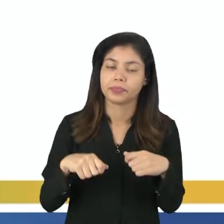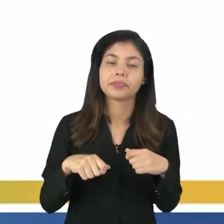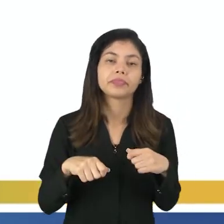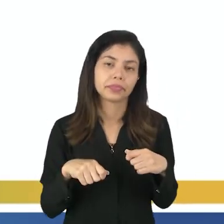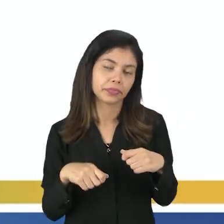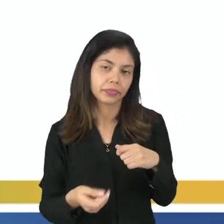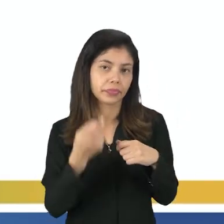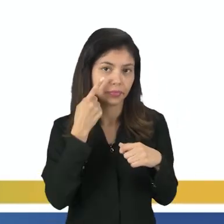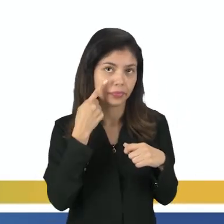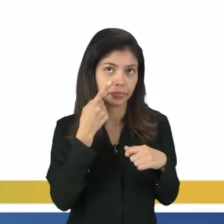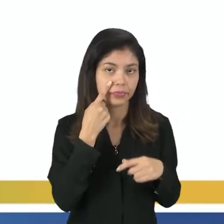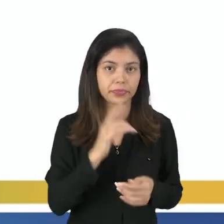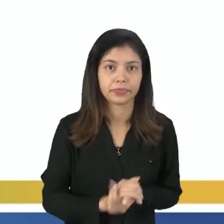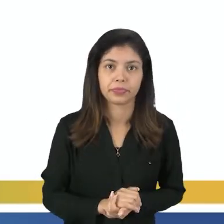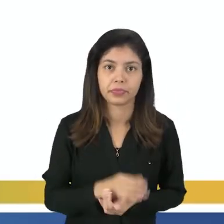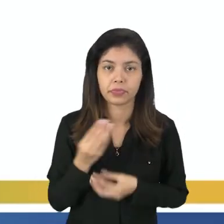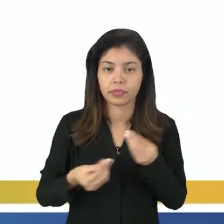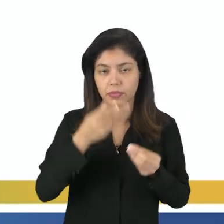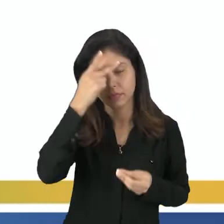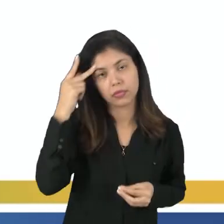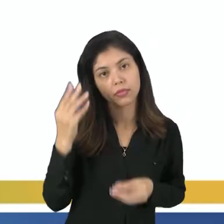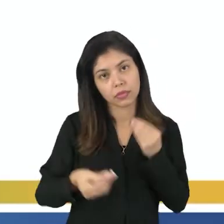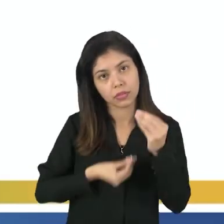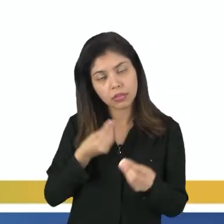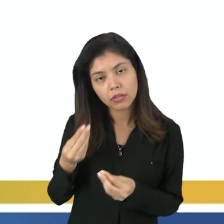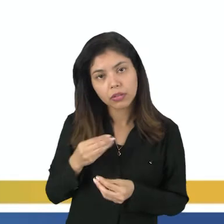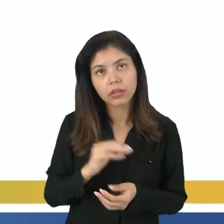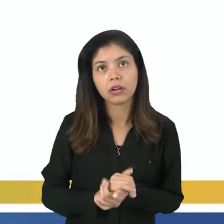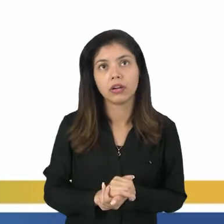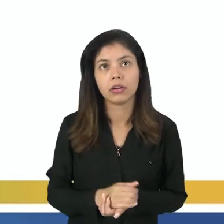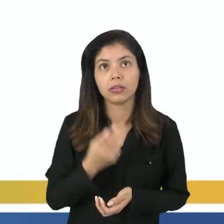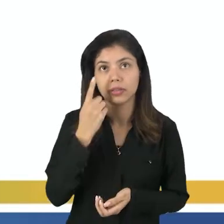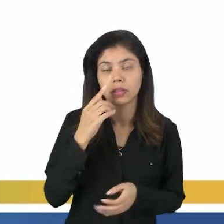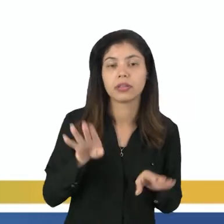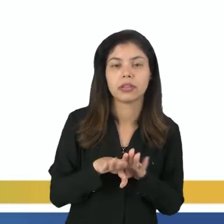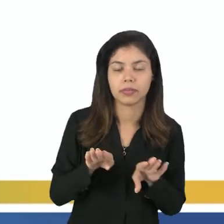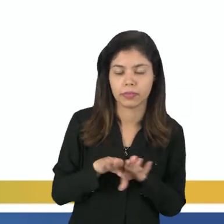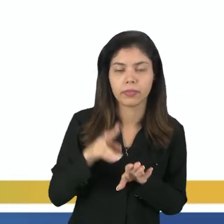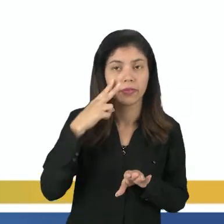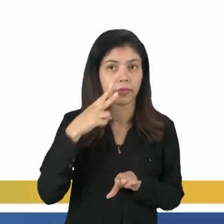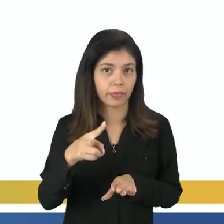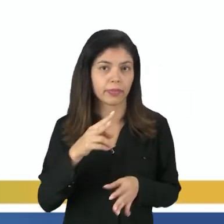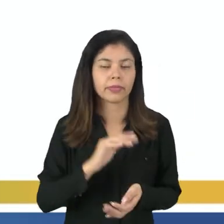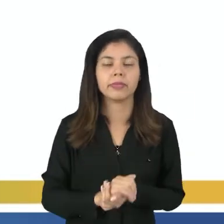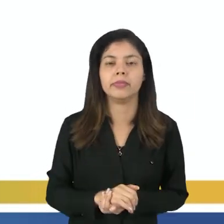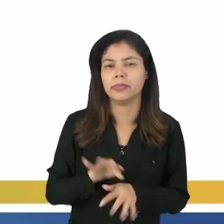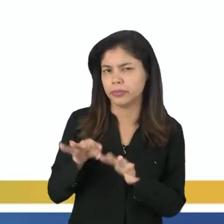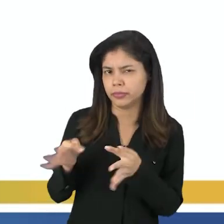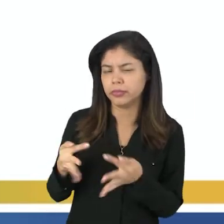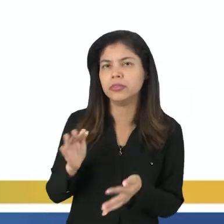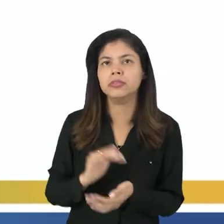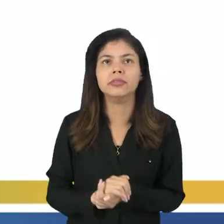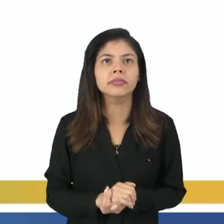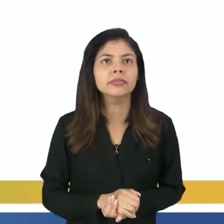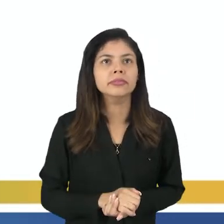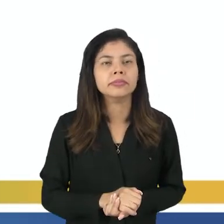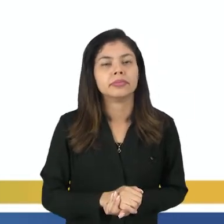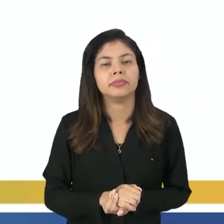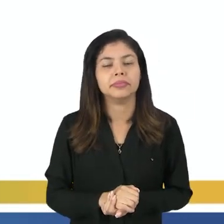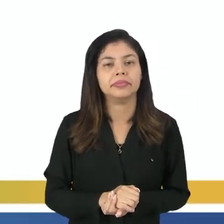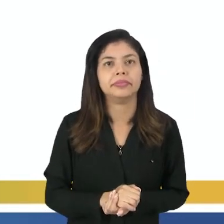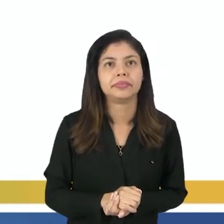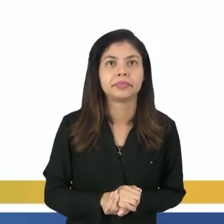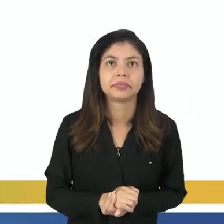aí enxergar tanto a pessoa, tanto quanto a pessoa ser enxergada, né? Esse princípio é bem simples, né? Reversibilidade dos